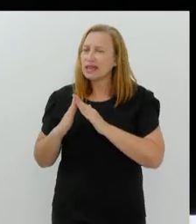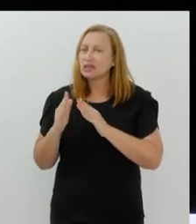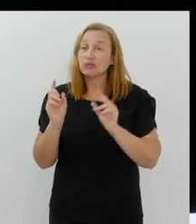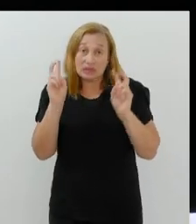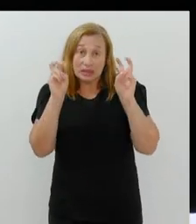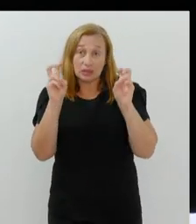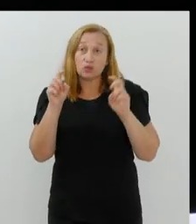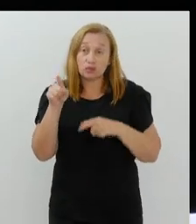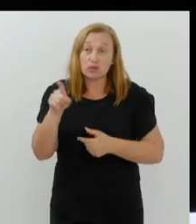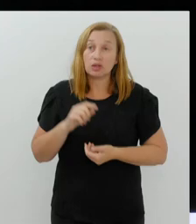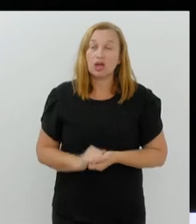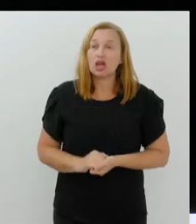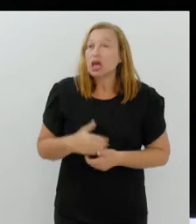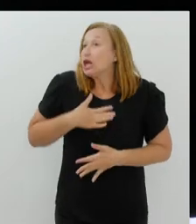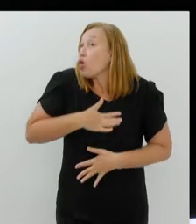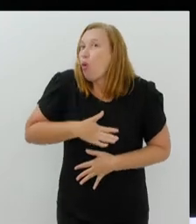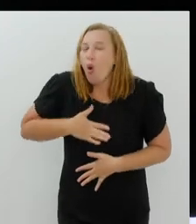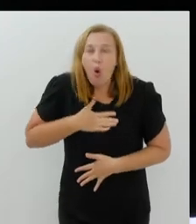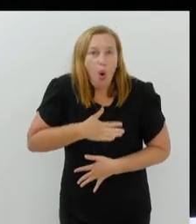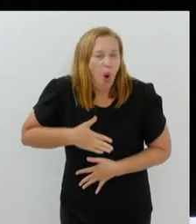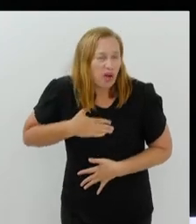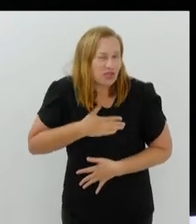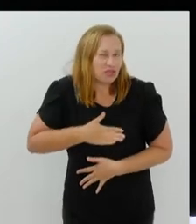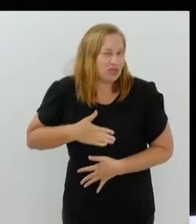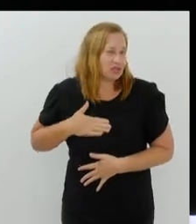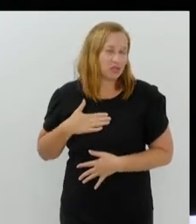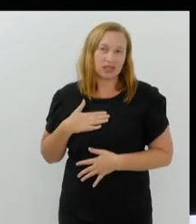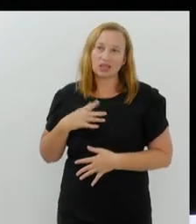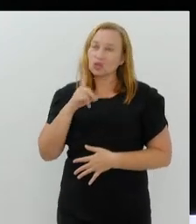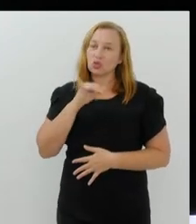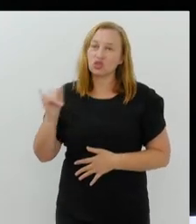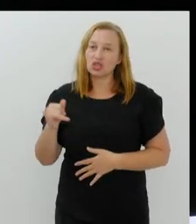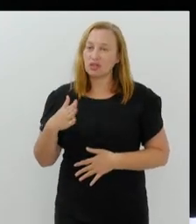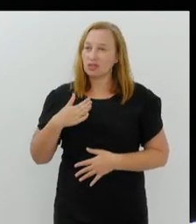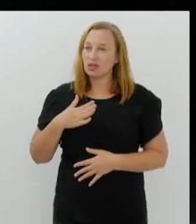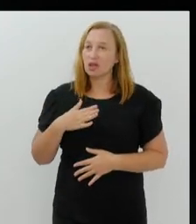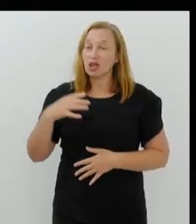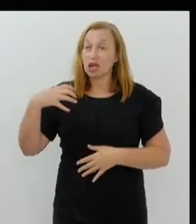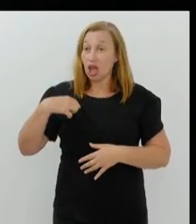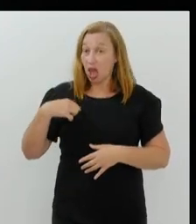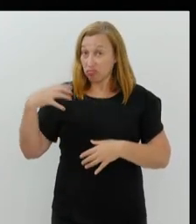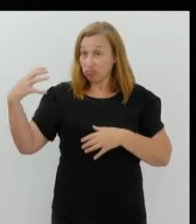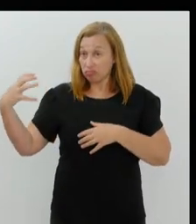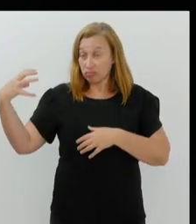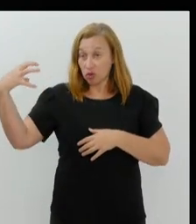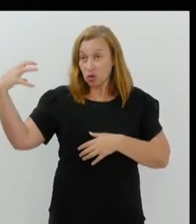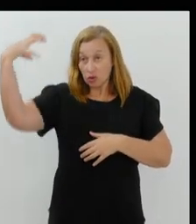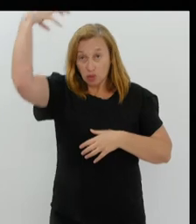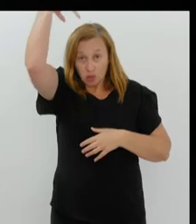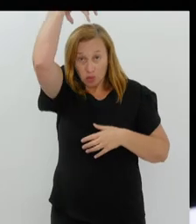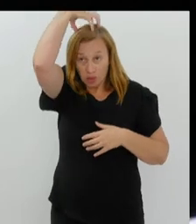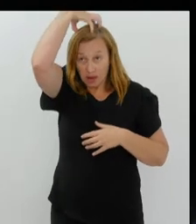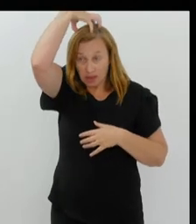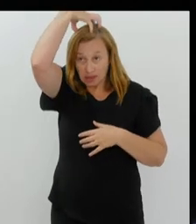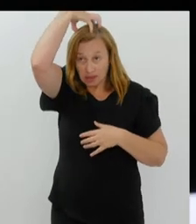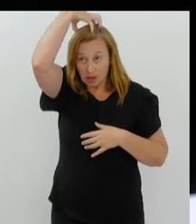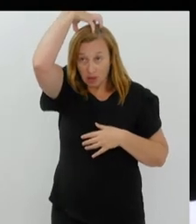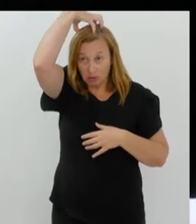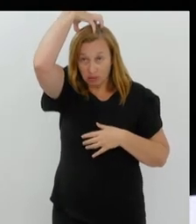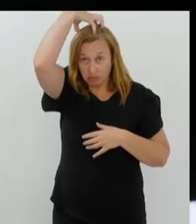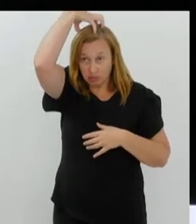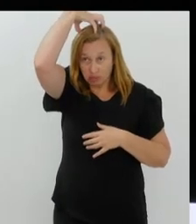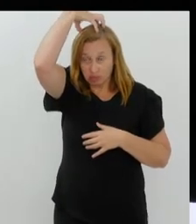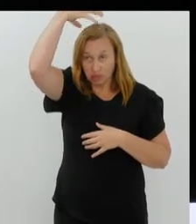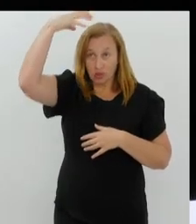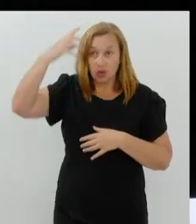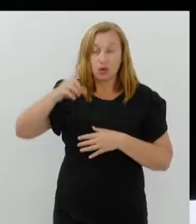casa, conversamos até sobre isso. Ele gosta disso. É verdade. No dia da minha coroação, ele me mandou uma mensagem. Rainha,